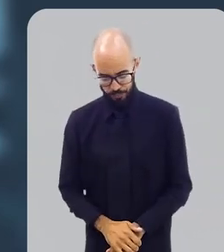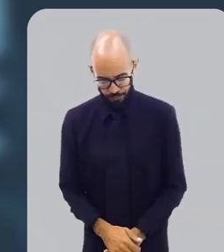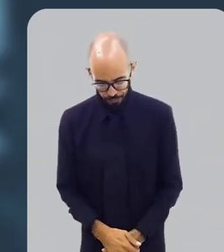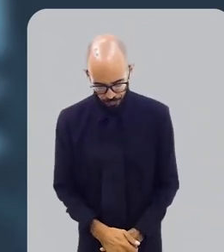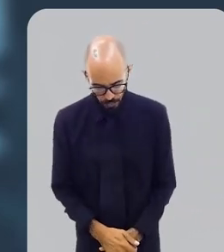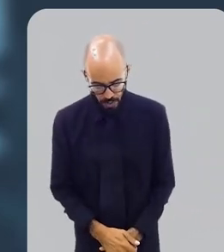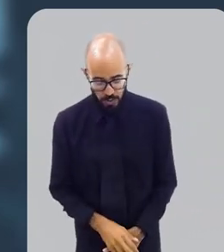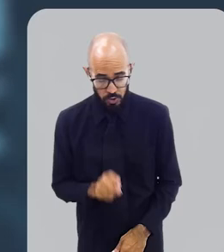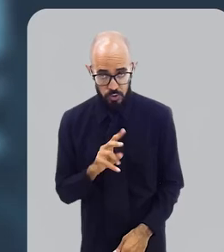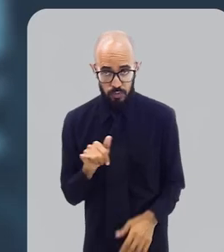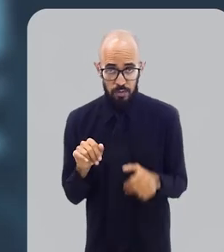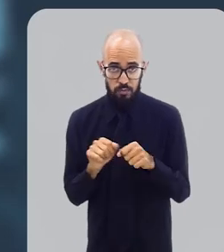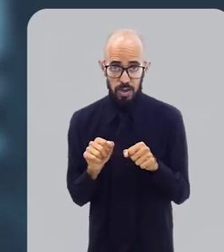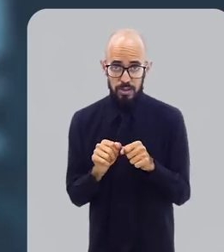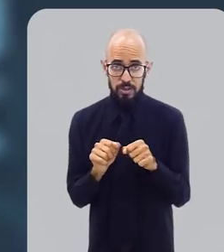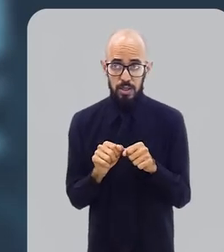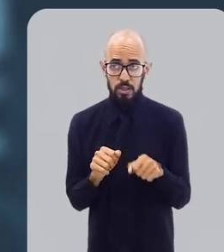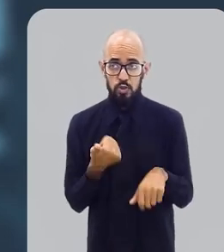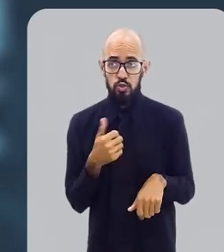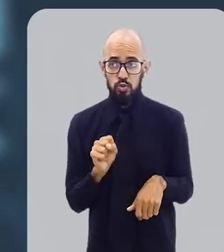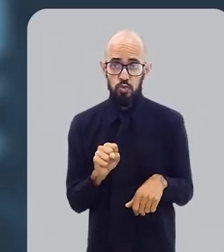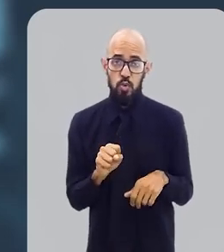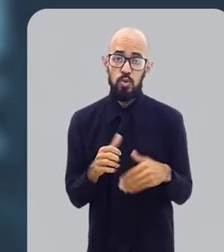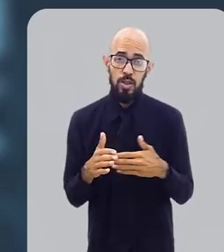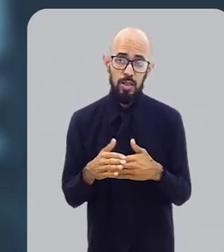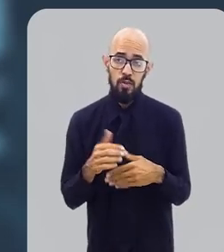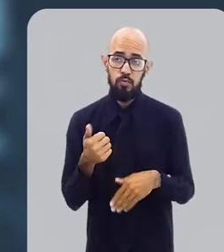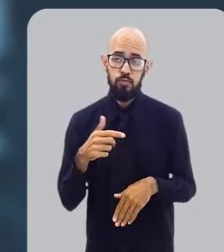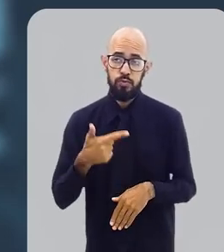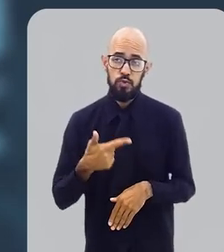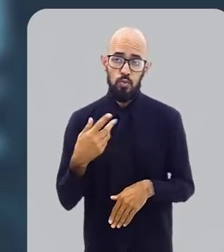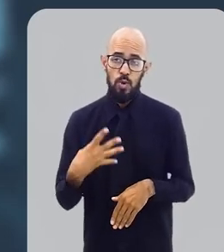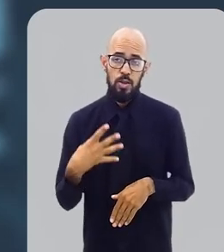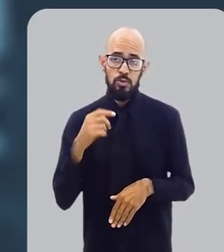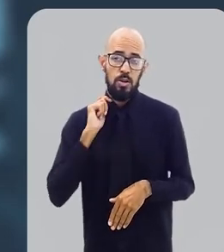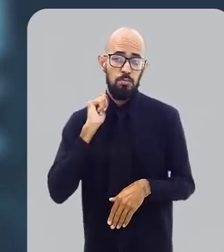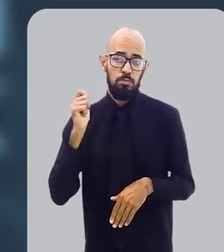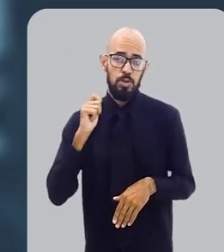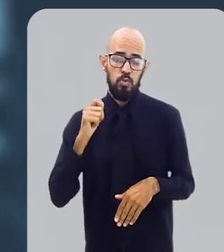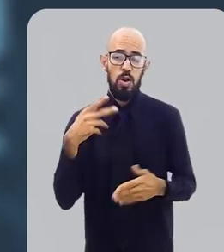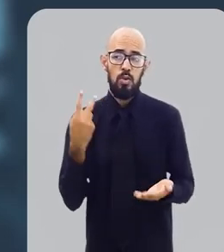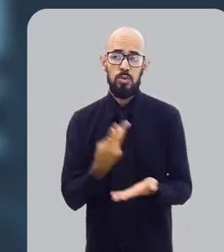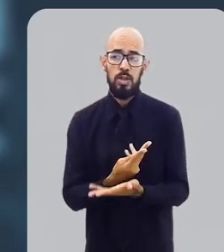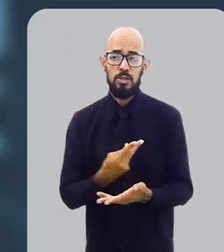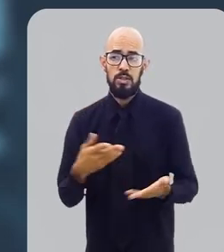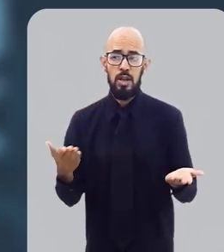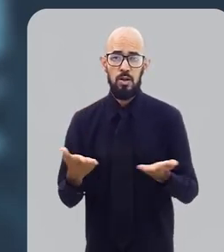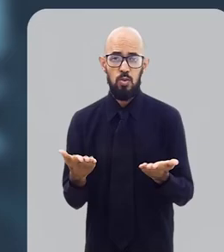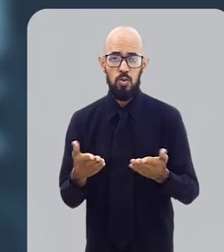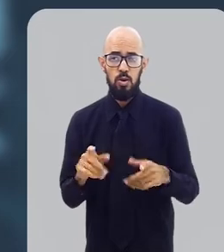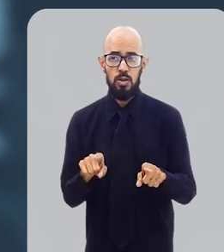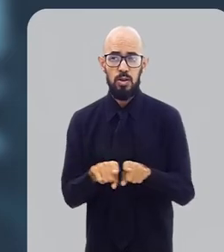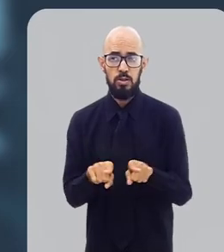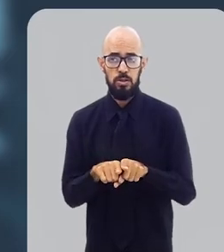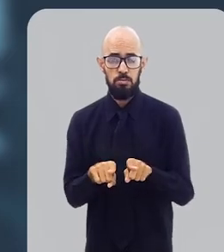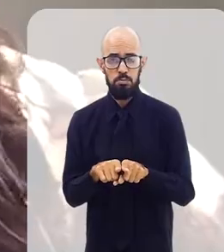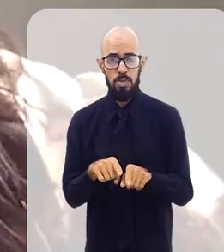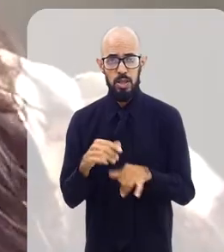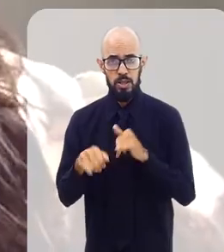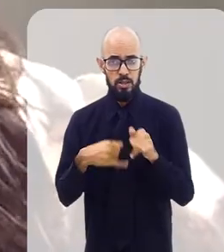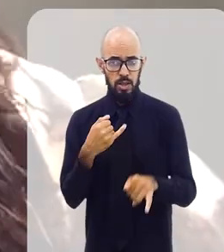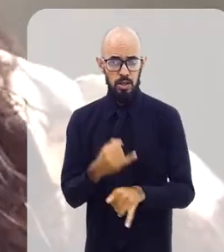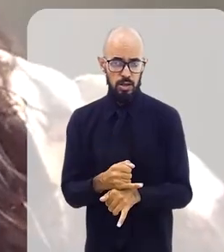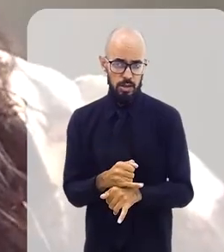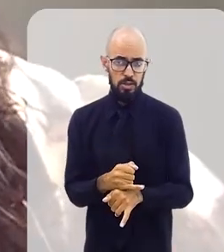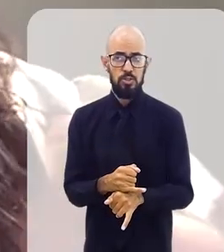ter a semana Fashion Revolution, de 18 a 24 de abril. Ela acontece agora, né, também nesse ambiente